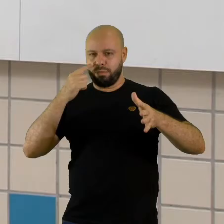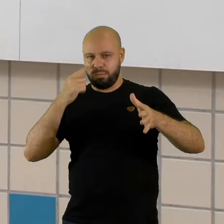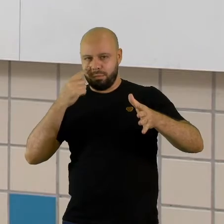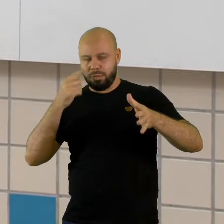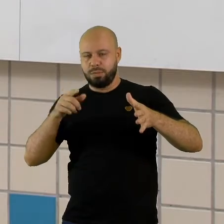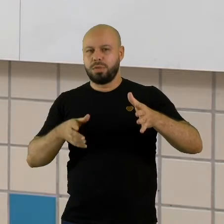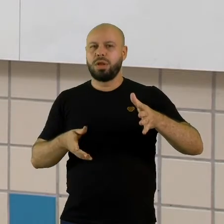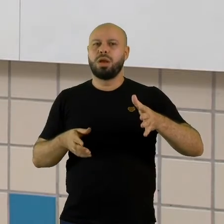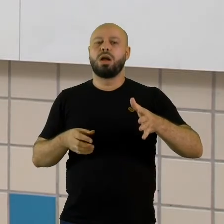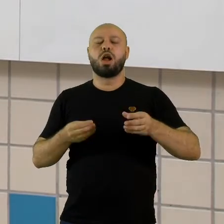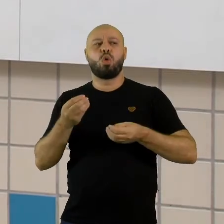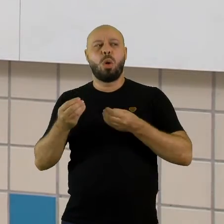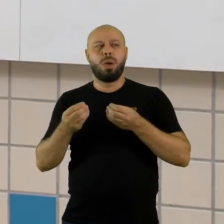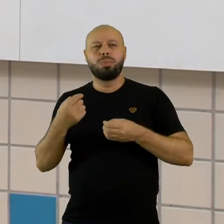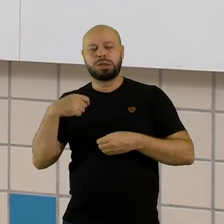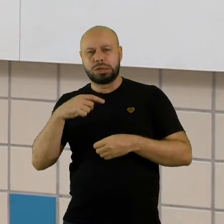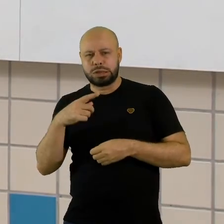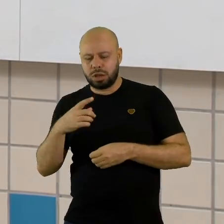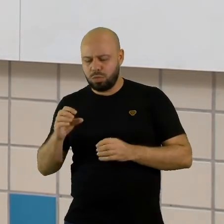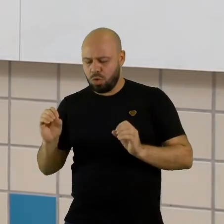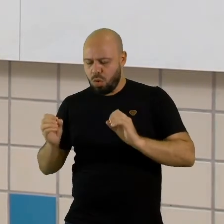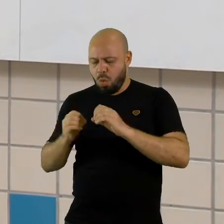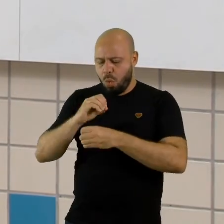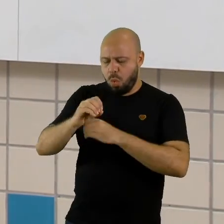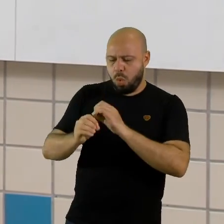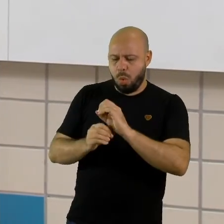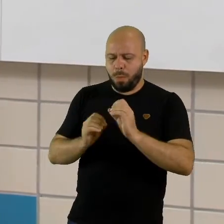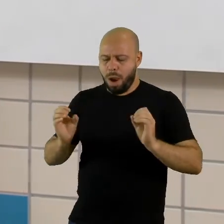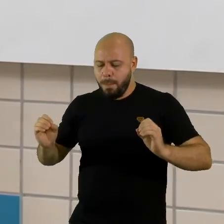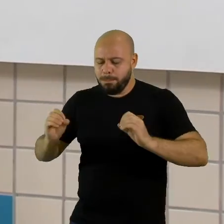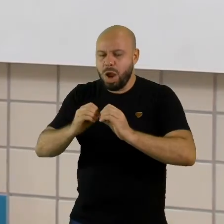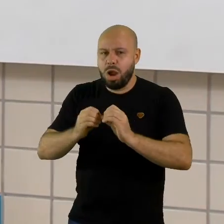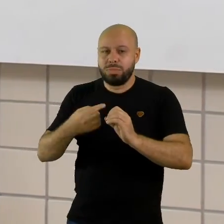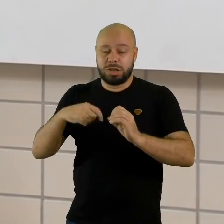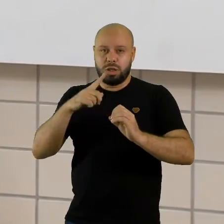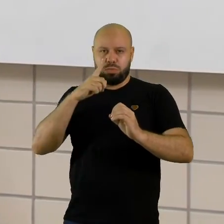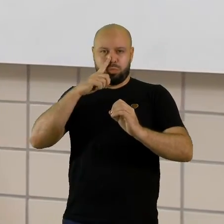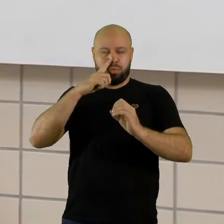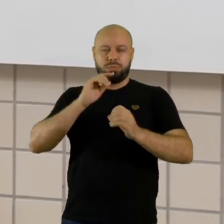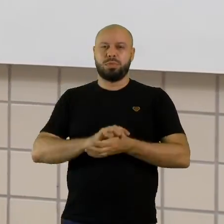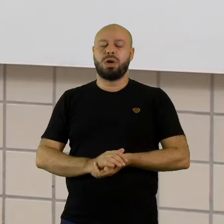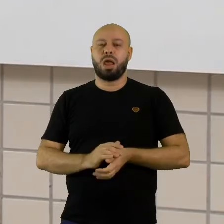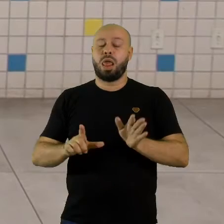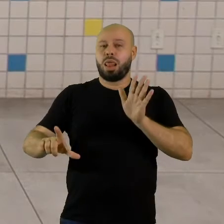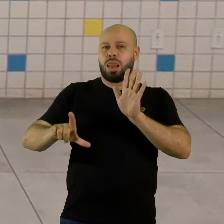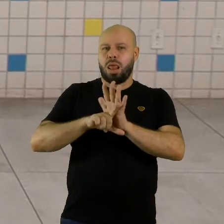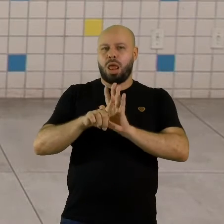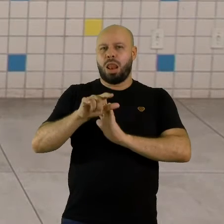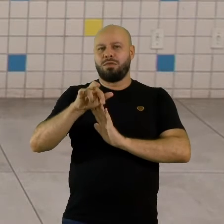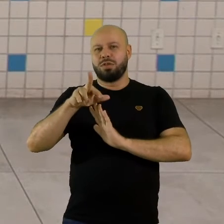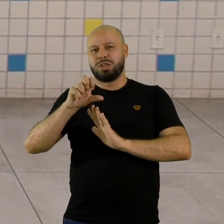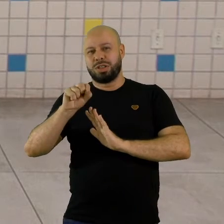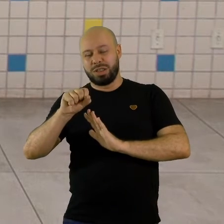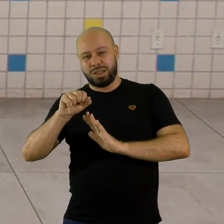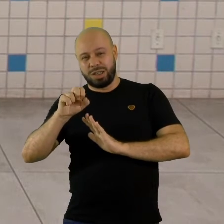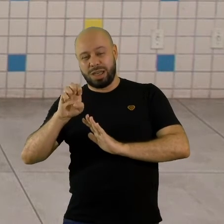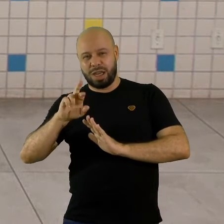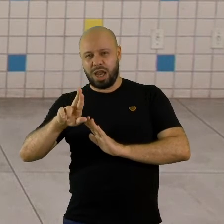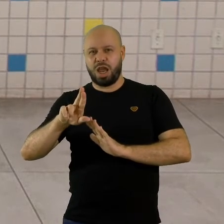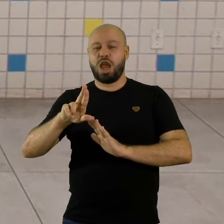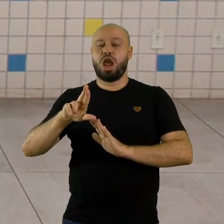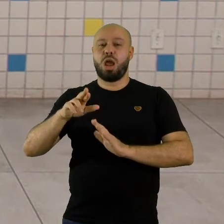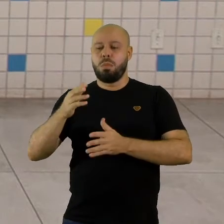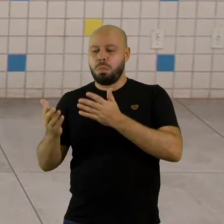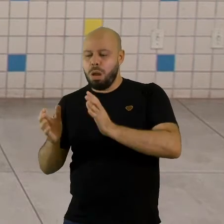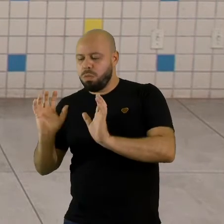afinidade entre os elementos químicos, a lei de Lavoisier, que fala sobre conservação de massa. A gente viu também sobre balanceamento químico